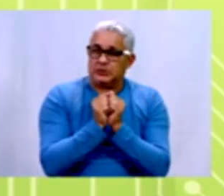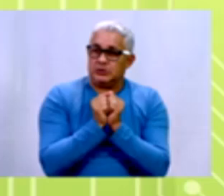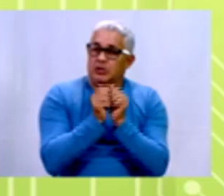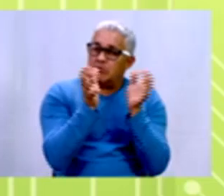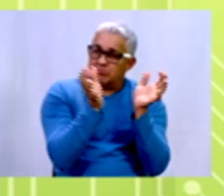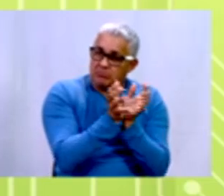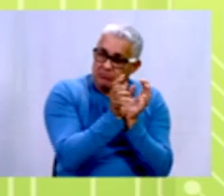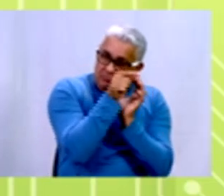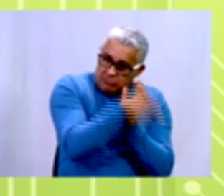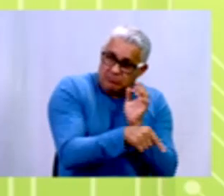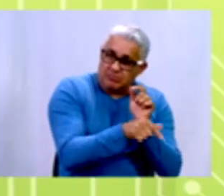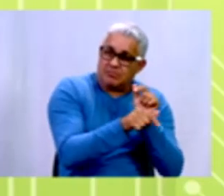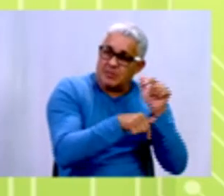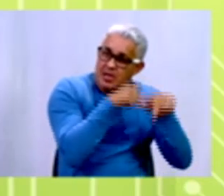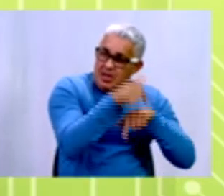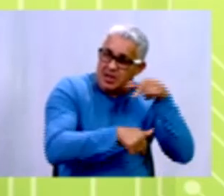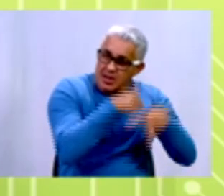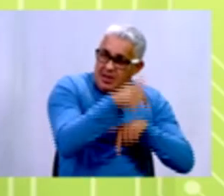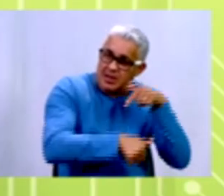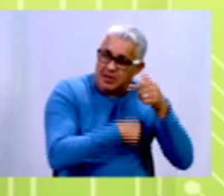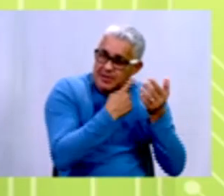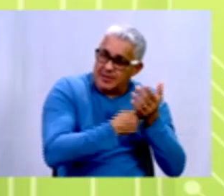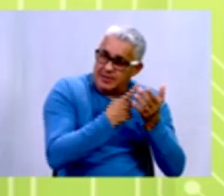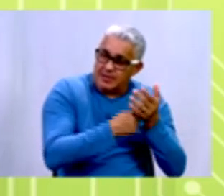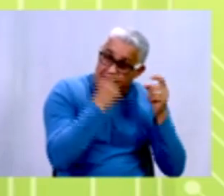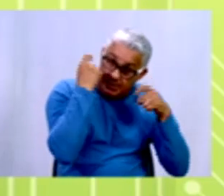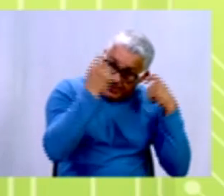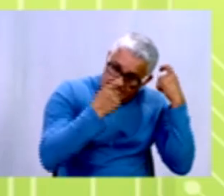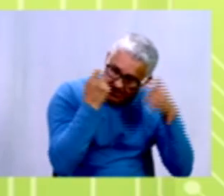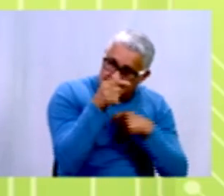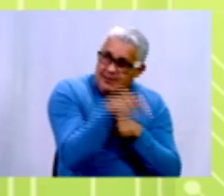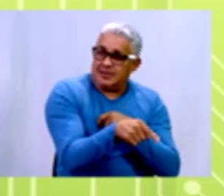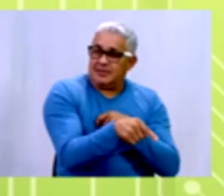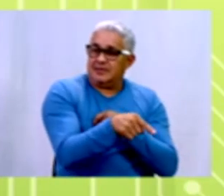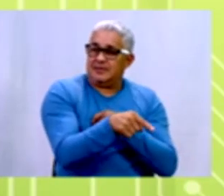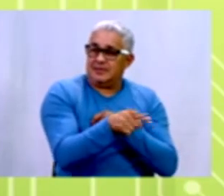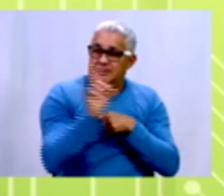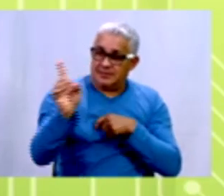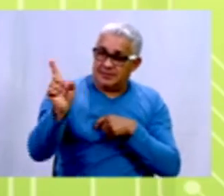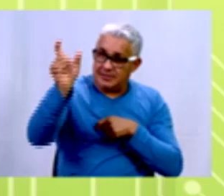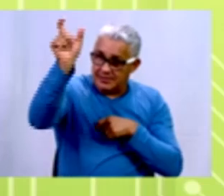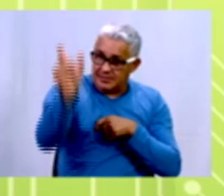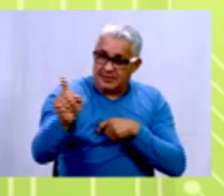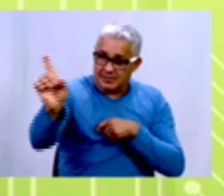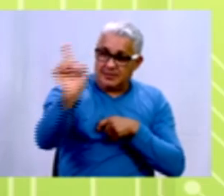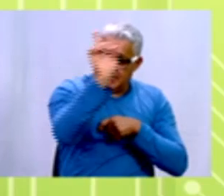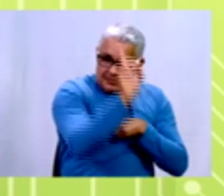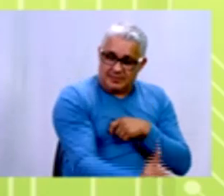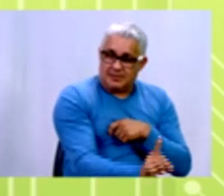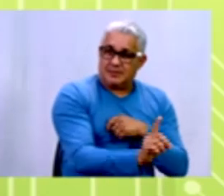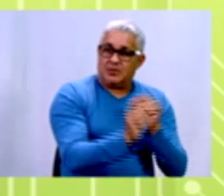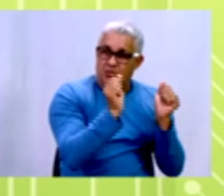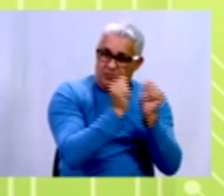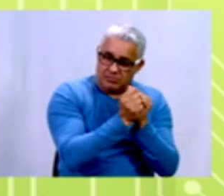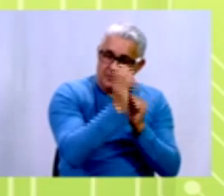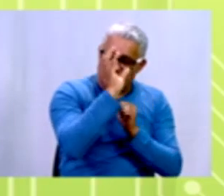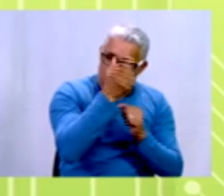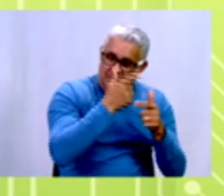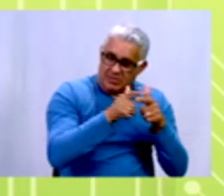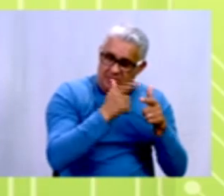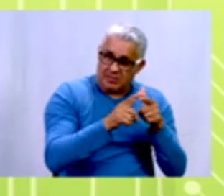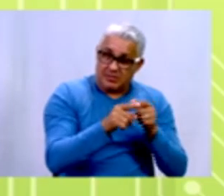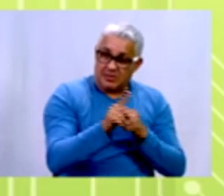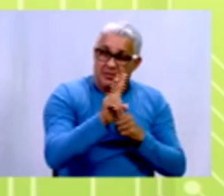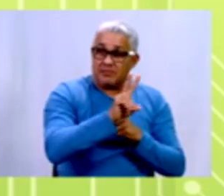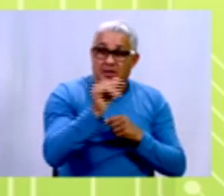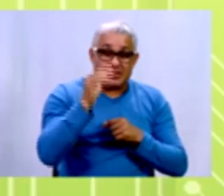equipe de desenvolvimento produzindo, comprometida, preocupado junto ali com a solução, ele vai